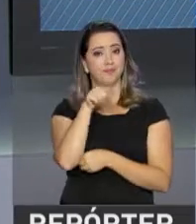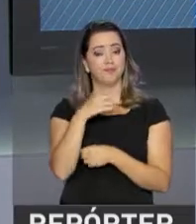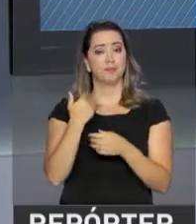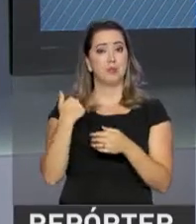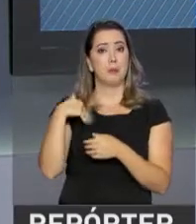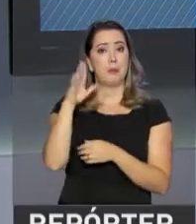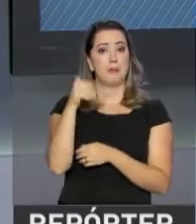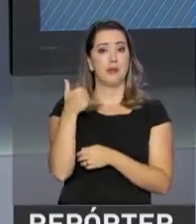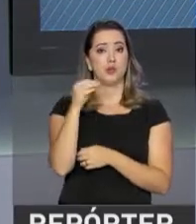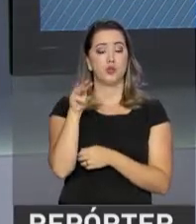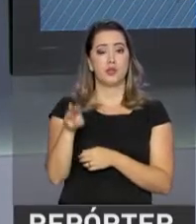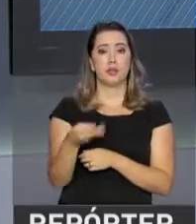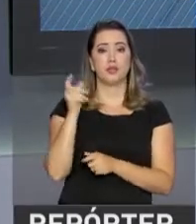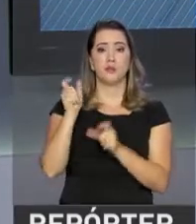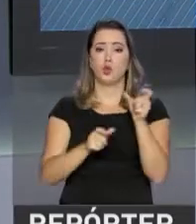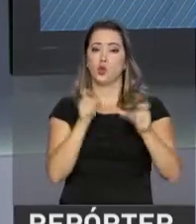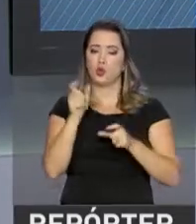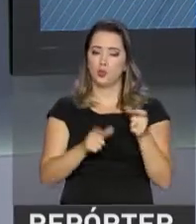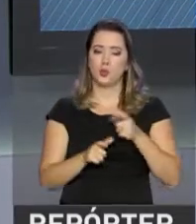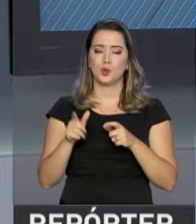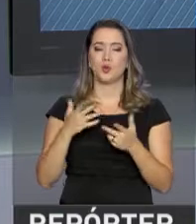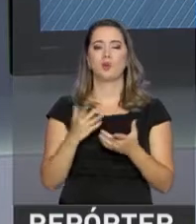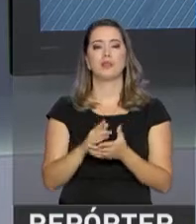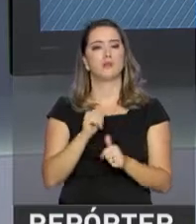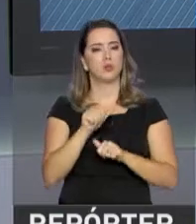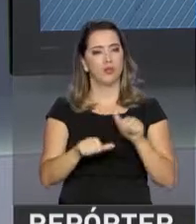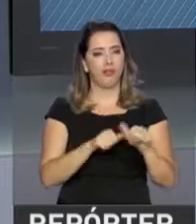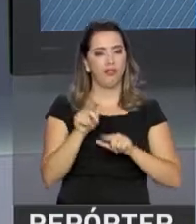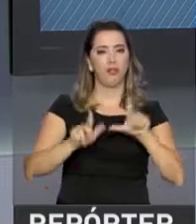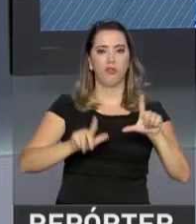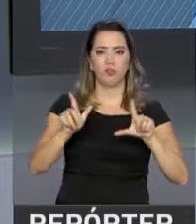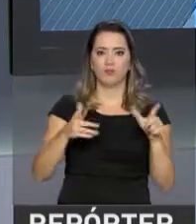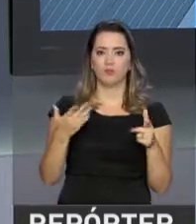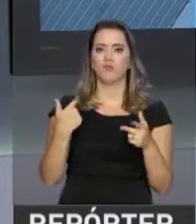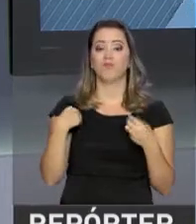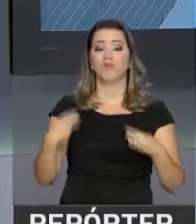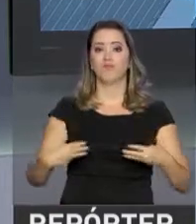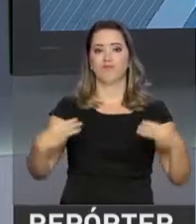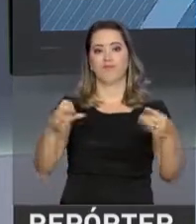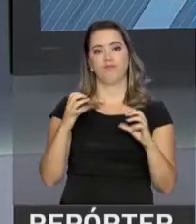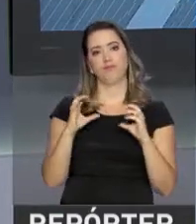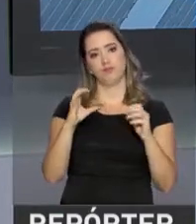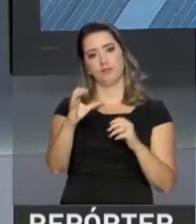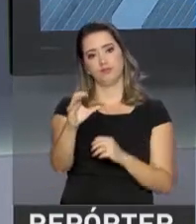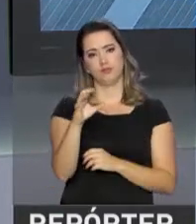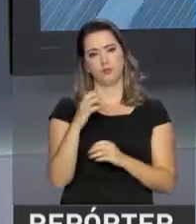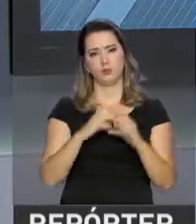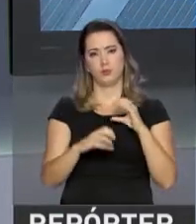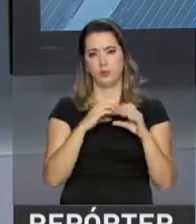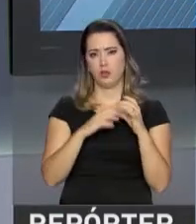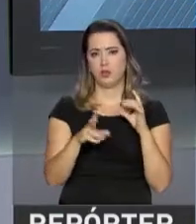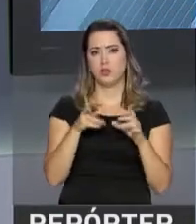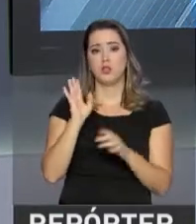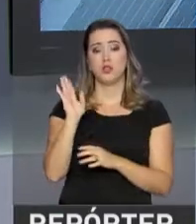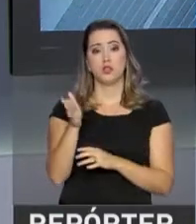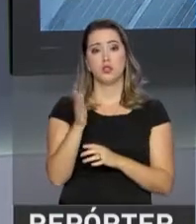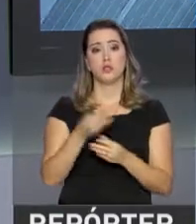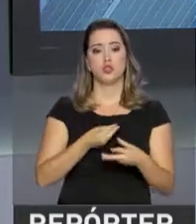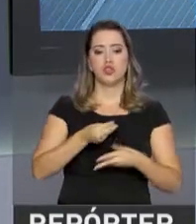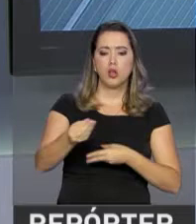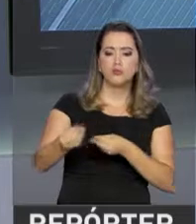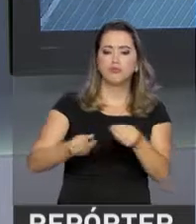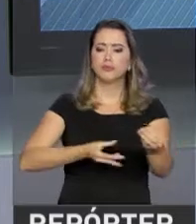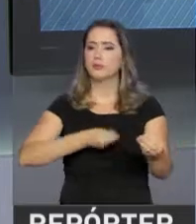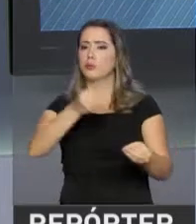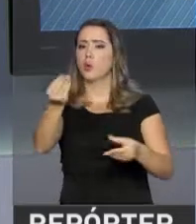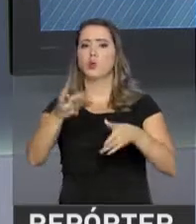ultrapassa 10 milhões de habitantes de acordo com o ministério da ciência tecnologia e inovações e comunicações já foram